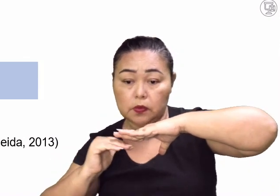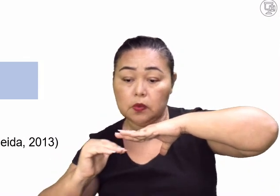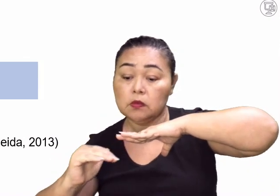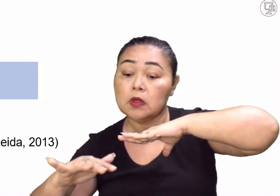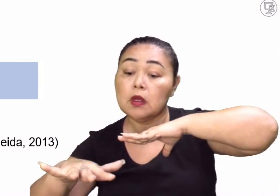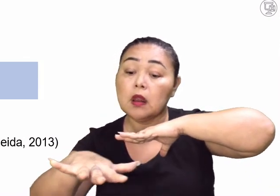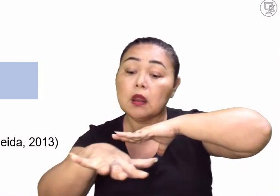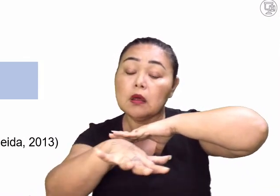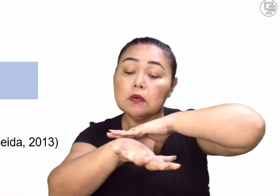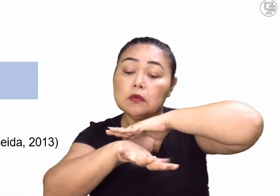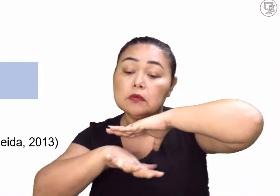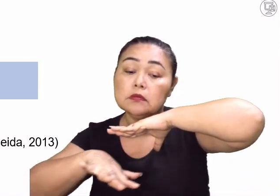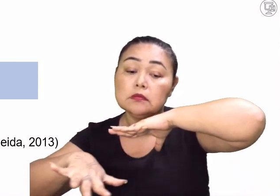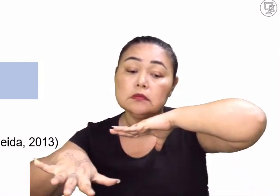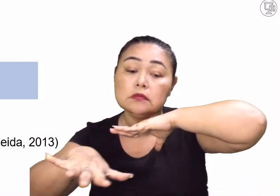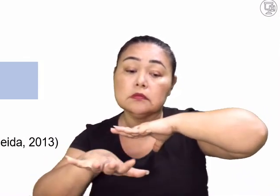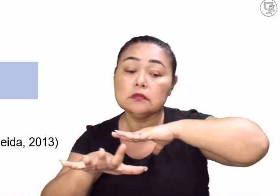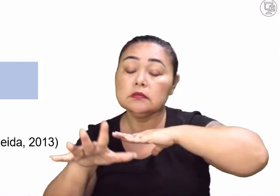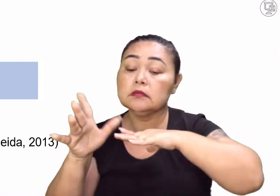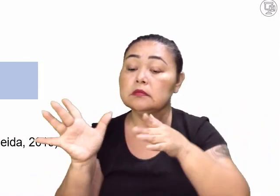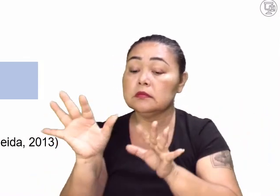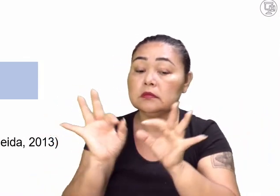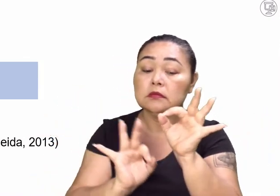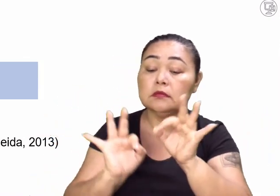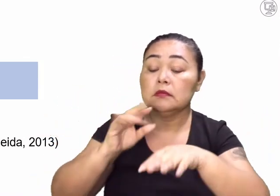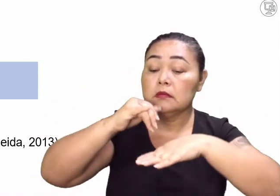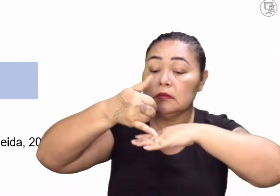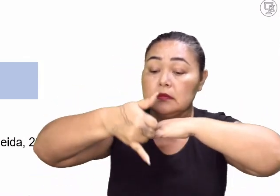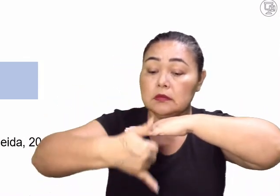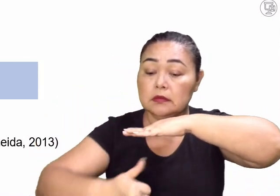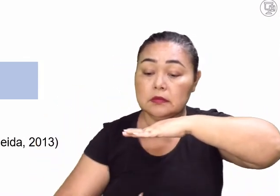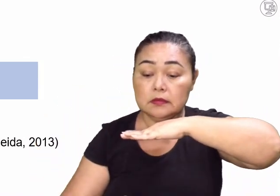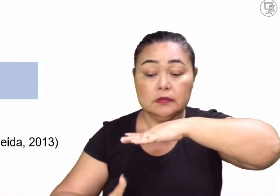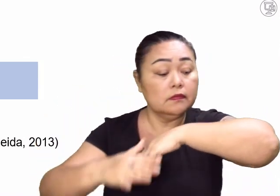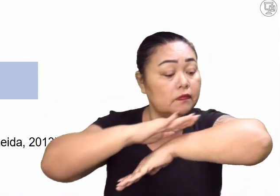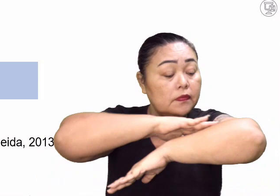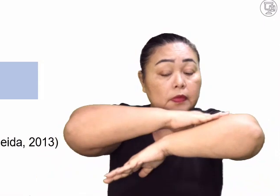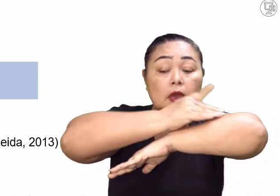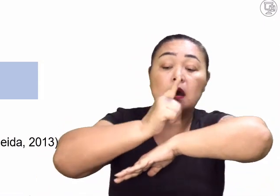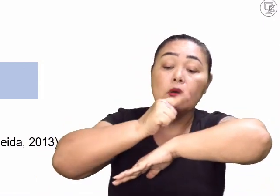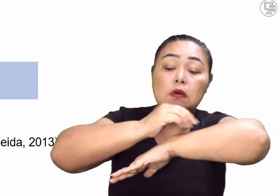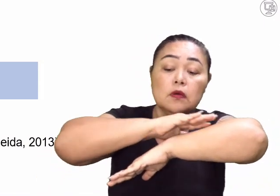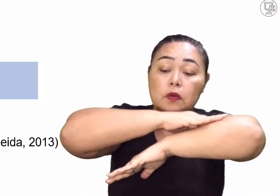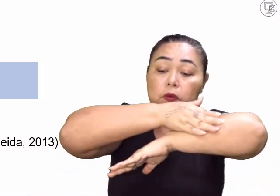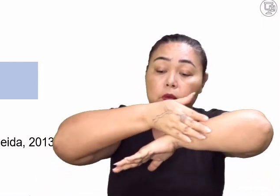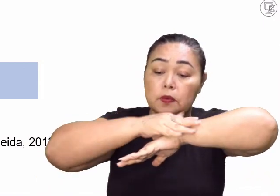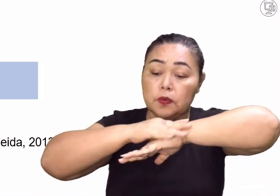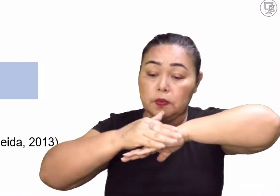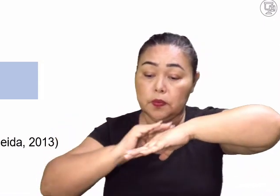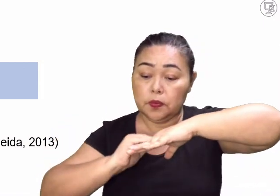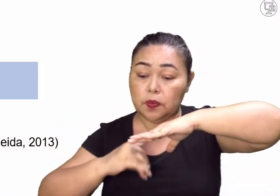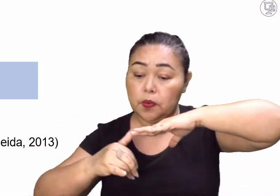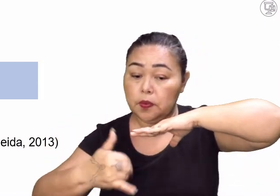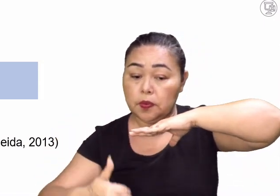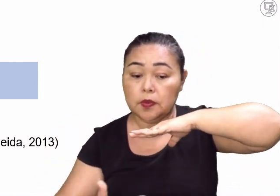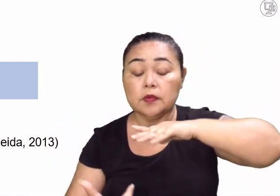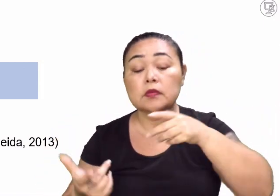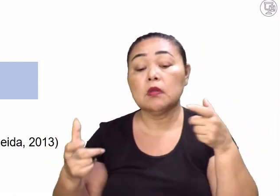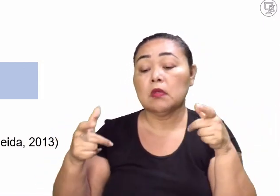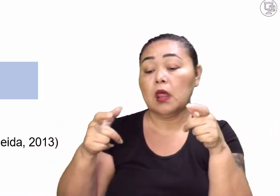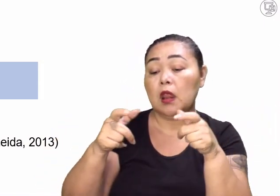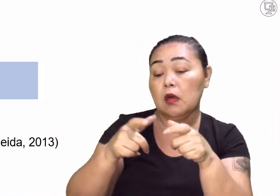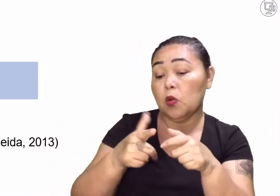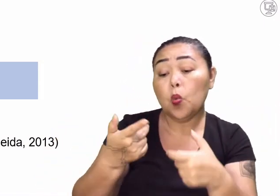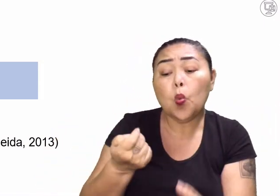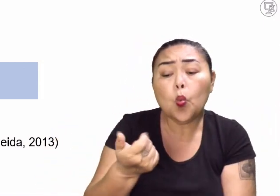ou seja, para construir hidrelétrica, né, Rogério? Exatamente. Nós temos um reduzido número de lagos também. Muito bem.